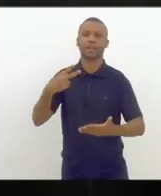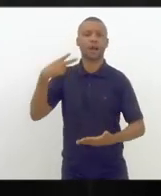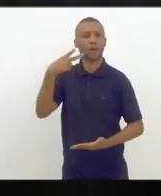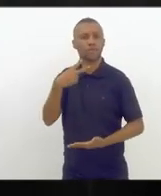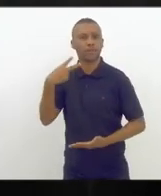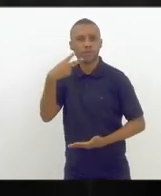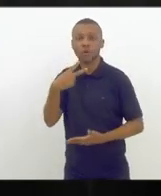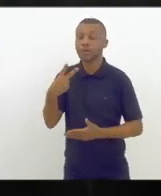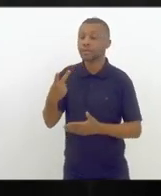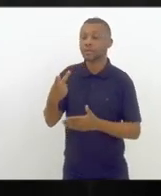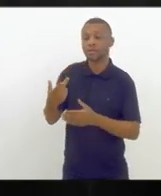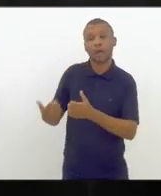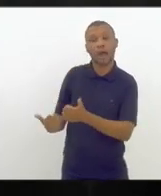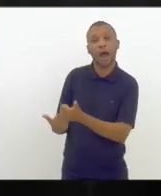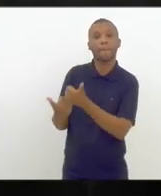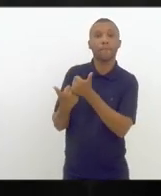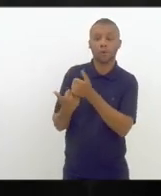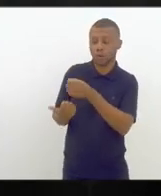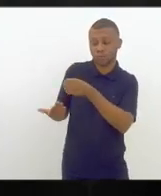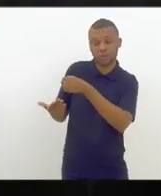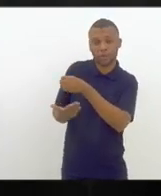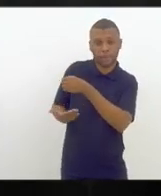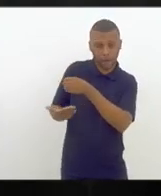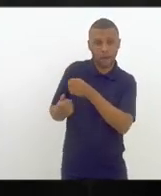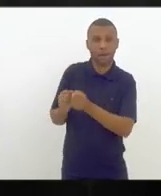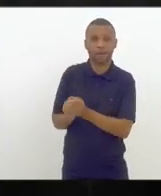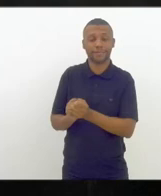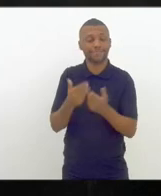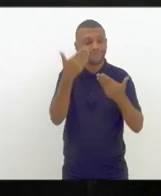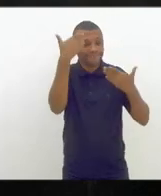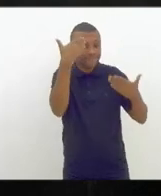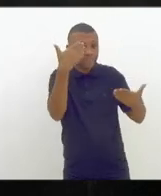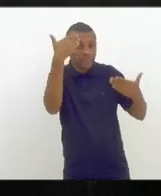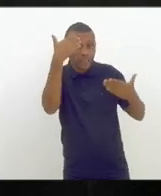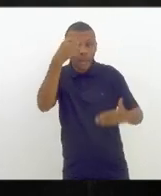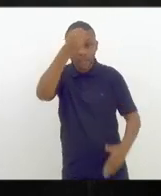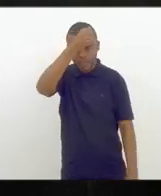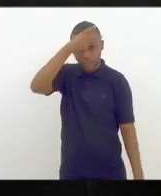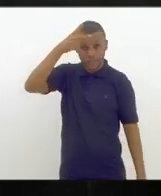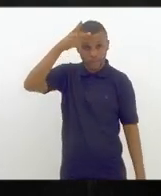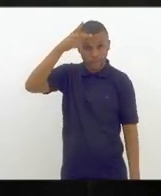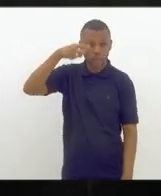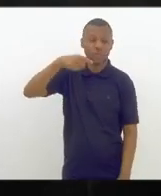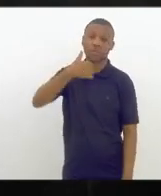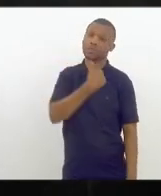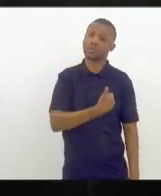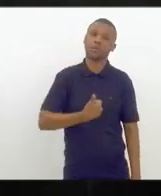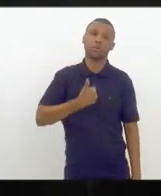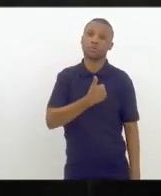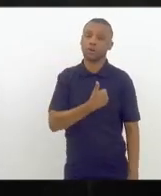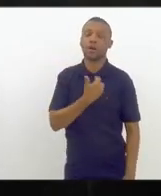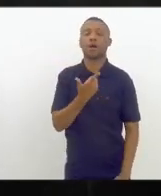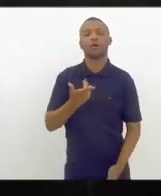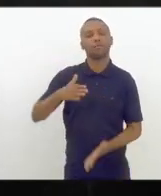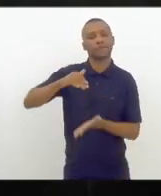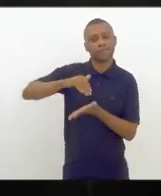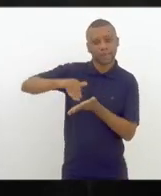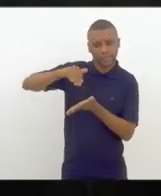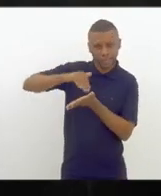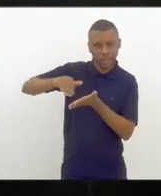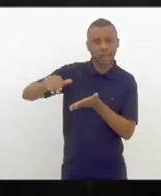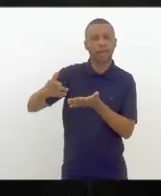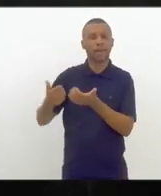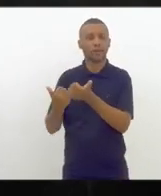da base, agradecer a toda a militância da Prefeitura Municipal de São João de Meriti, aos secretários,